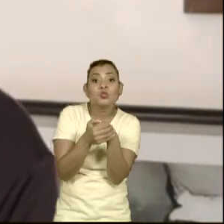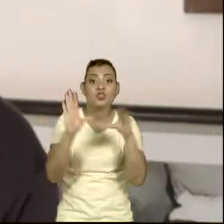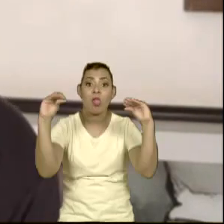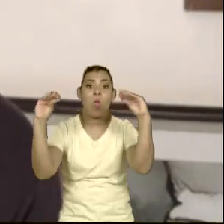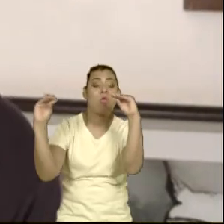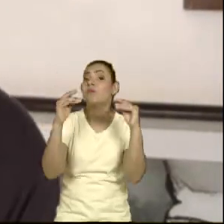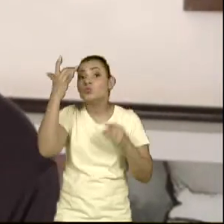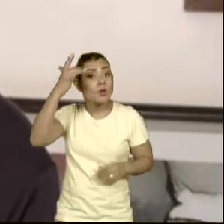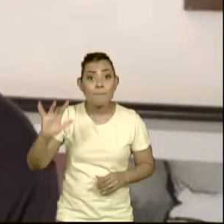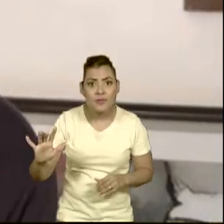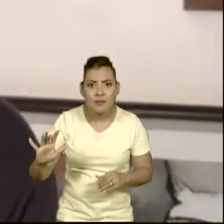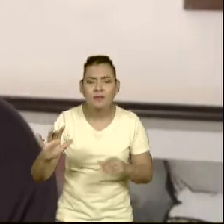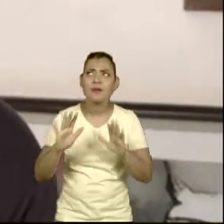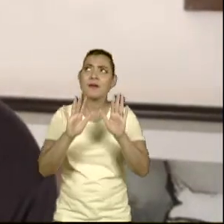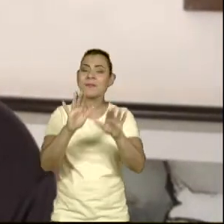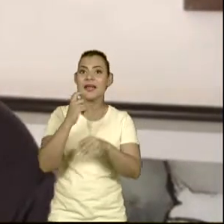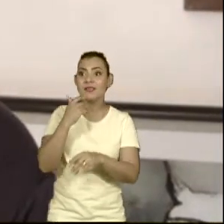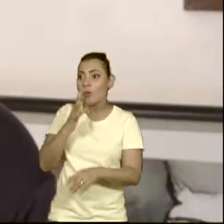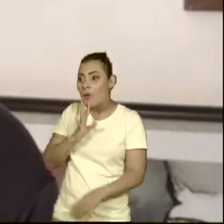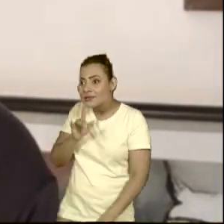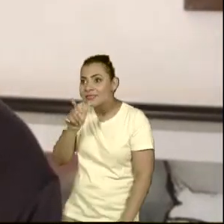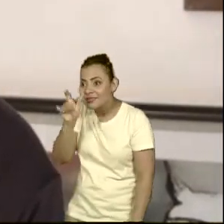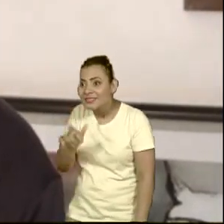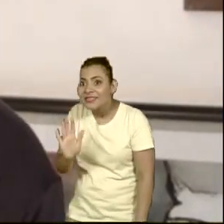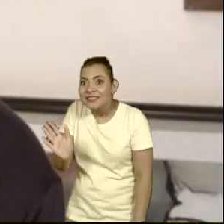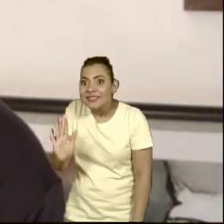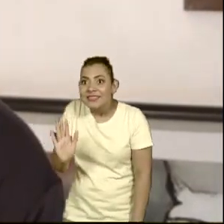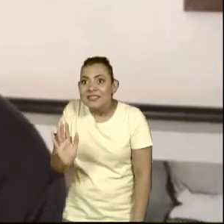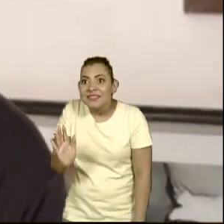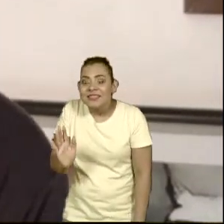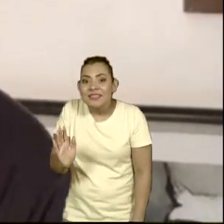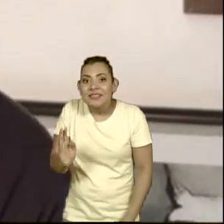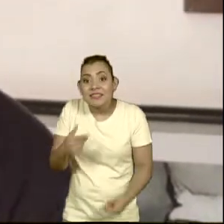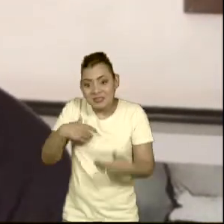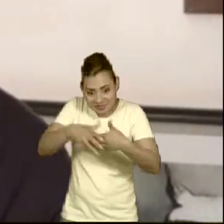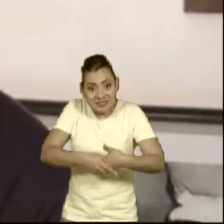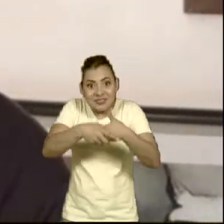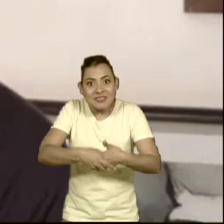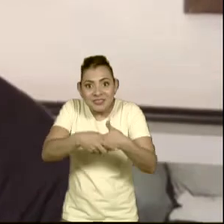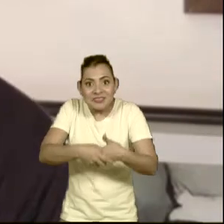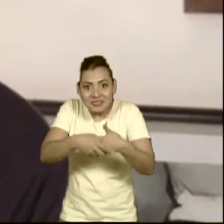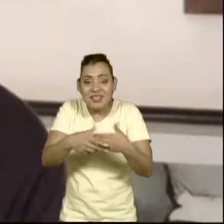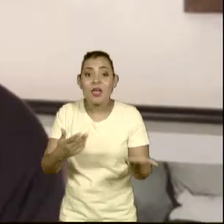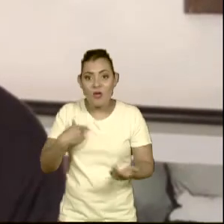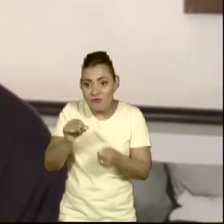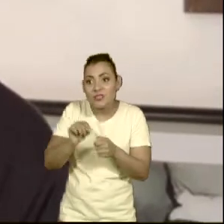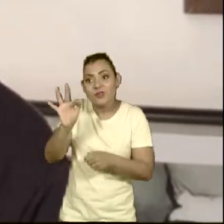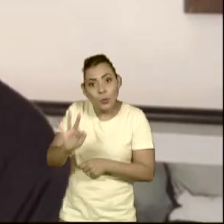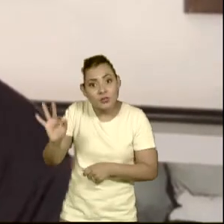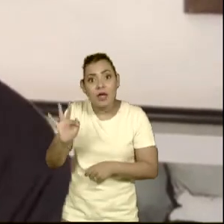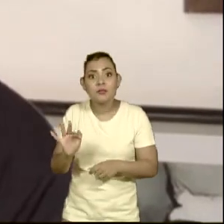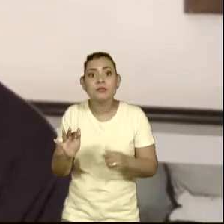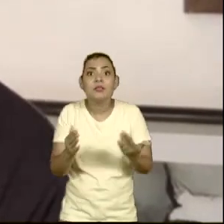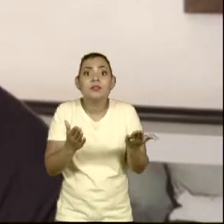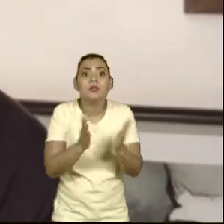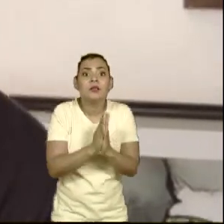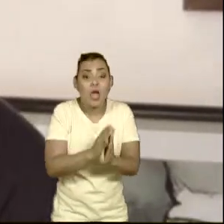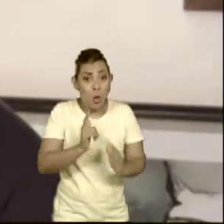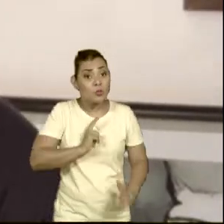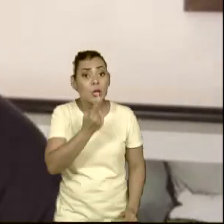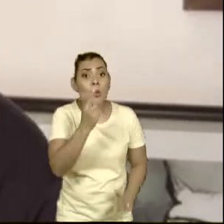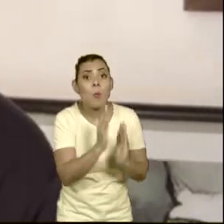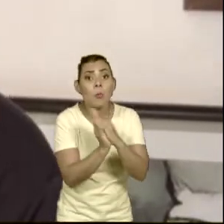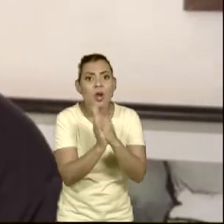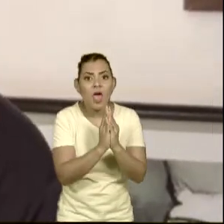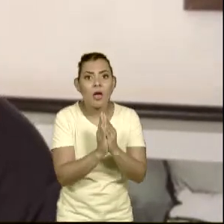fazendo. E aí, quando eu conheci a Memélia, nos apresentamos, faço faculdade, tal, eu falei, Memélia, fiz um boneco.